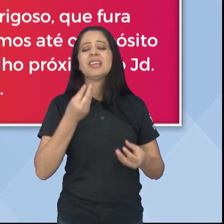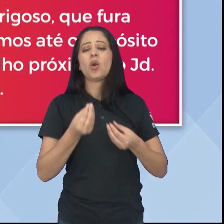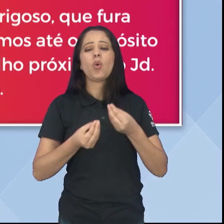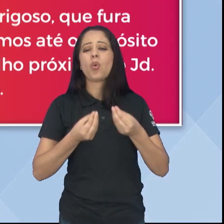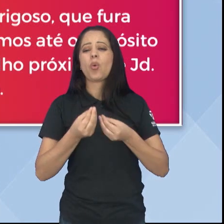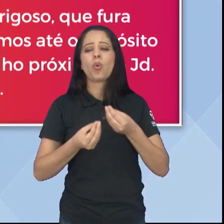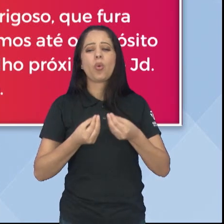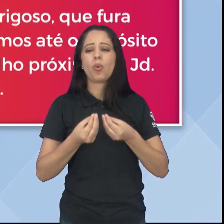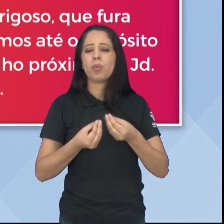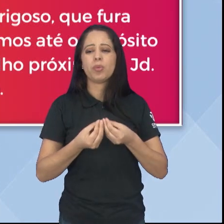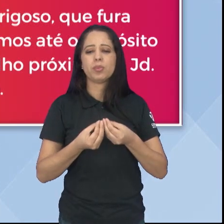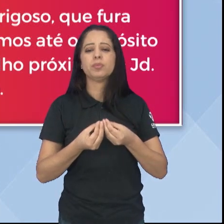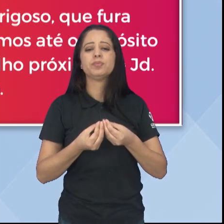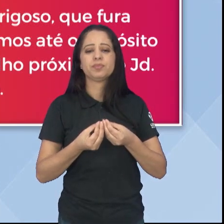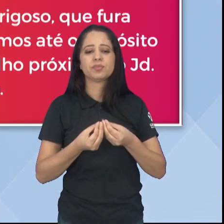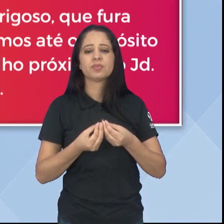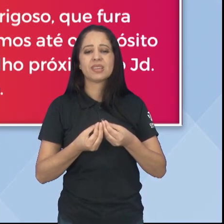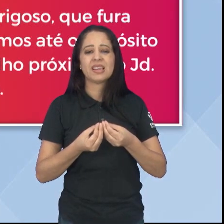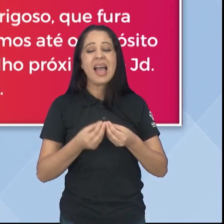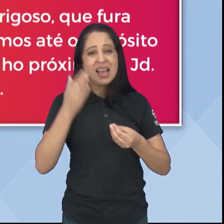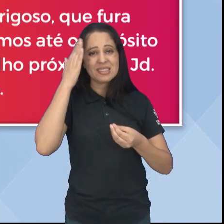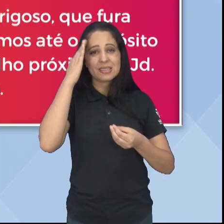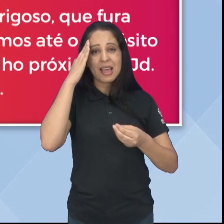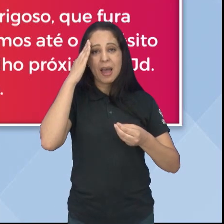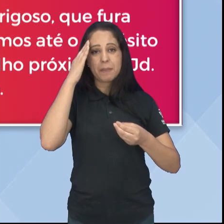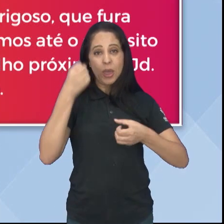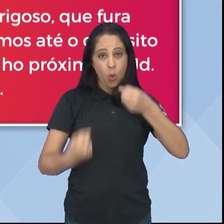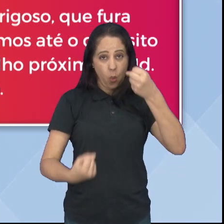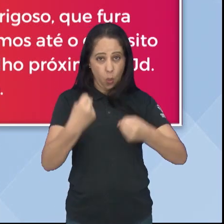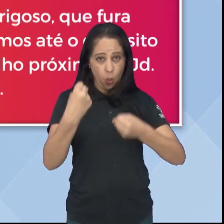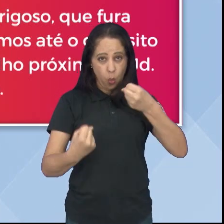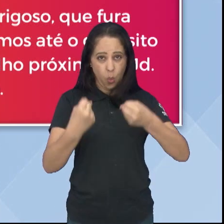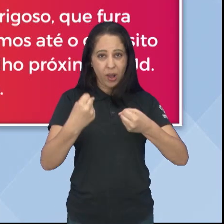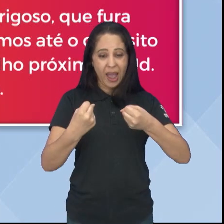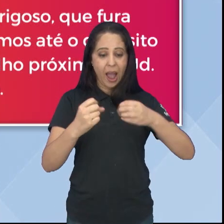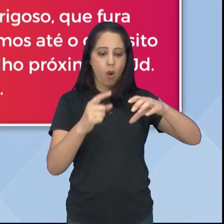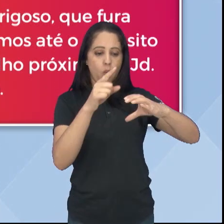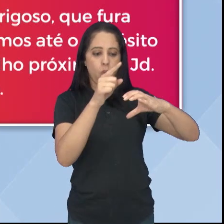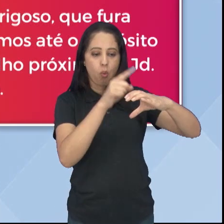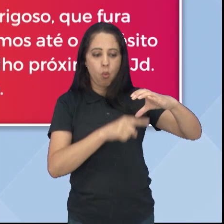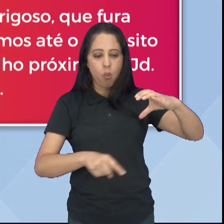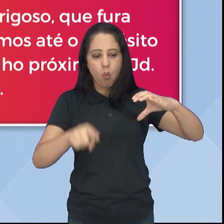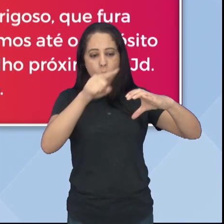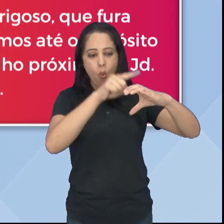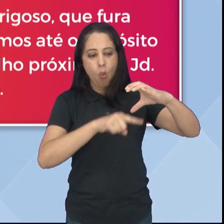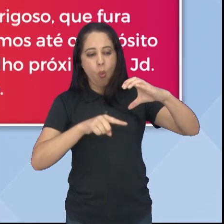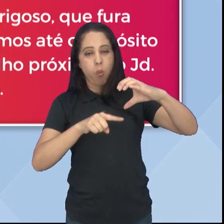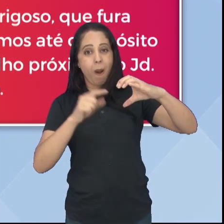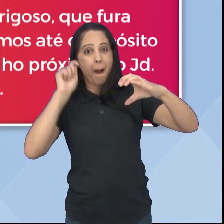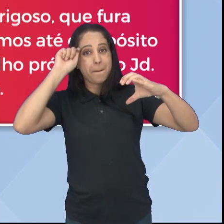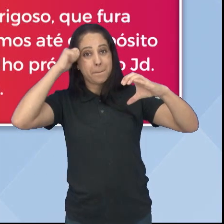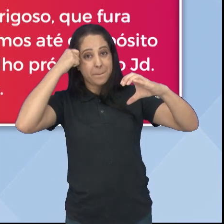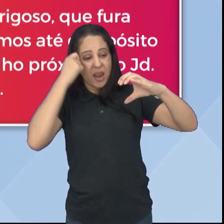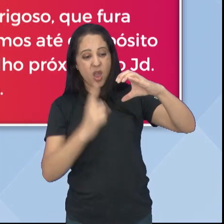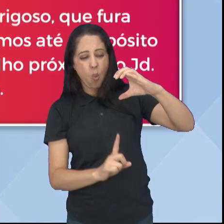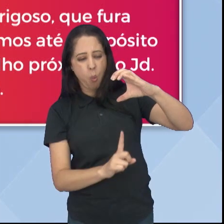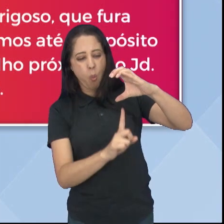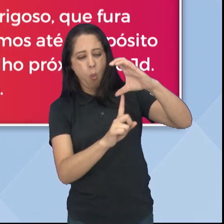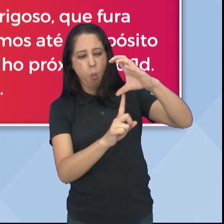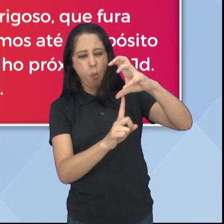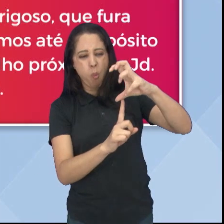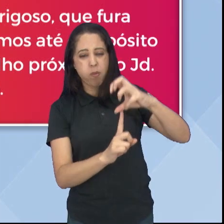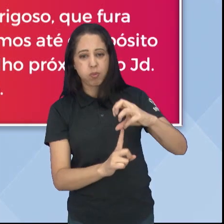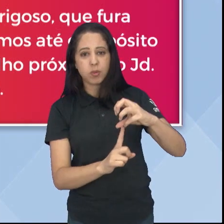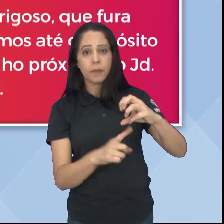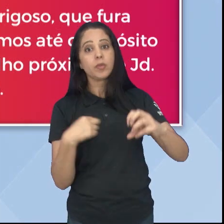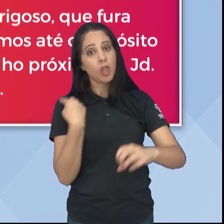uso desse material, que fura os pneus, né, e oferece risco às crianças e moradores,